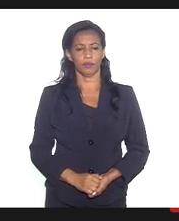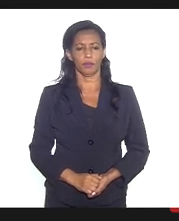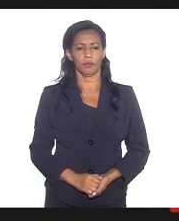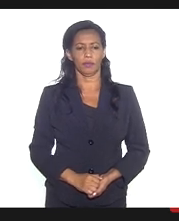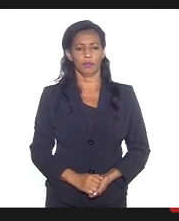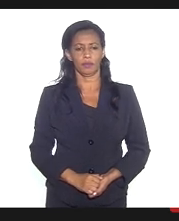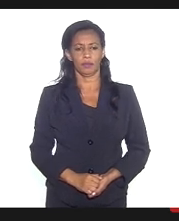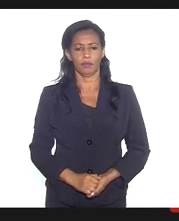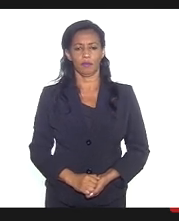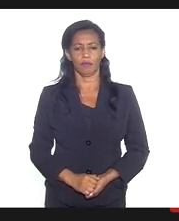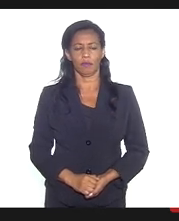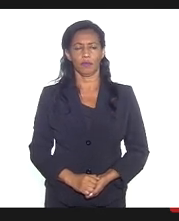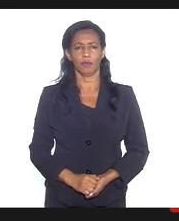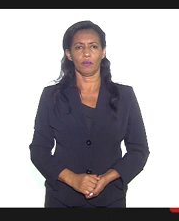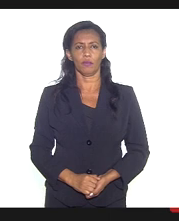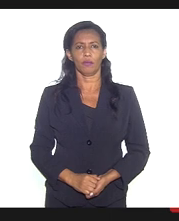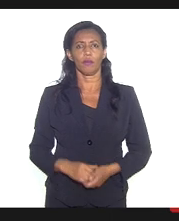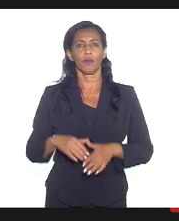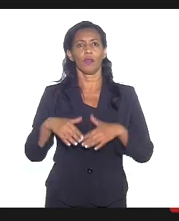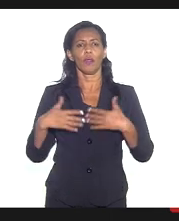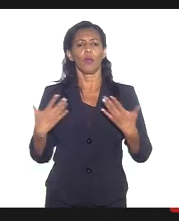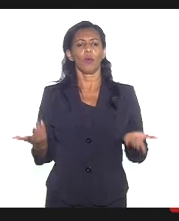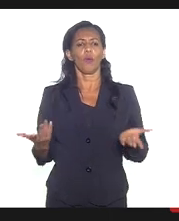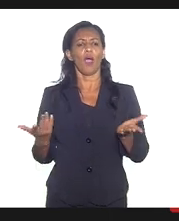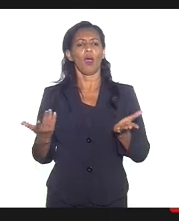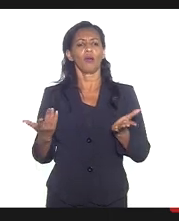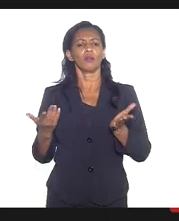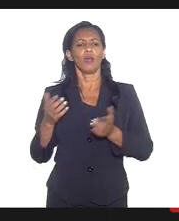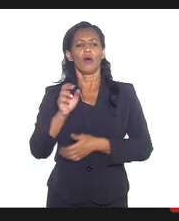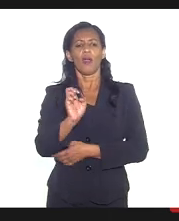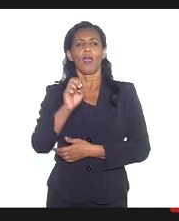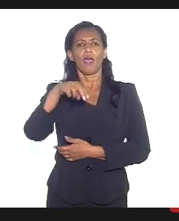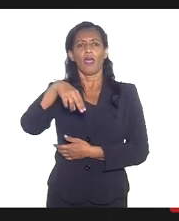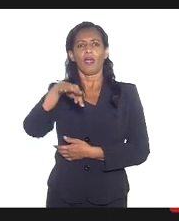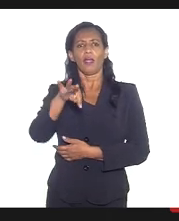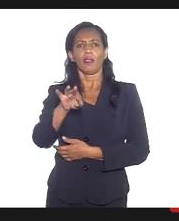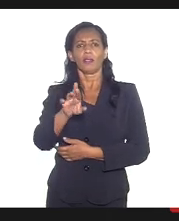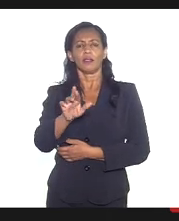E quais que são os entraves, né, para a gente conseguir aumentar